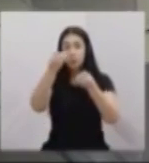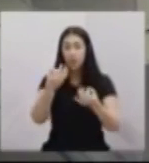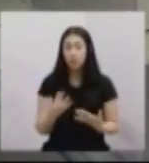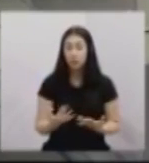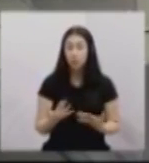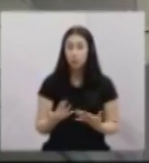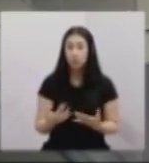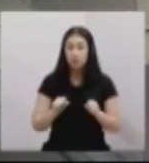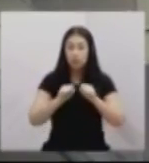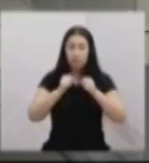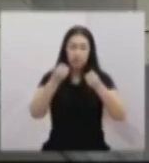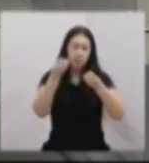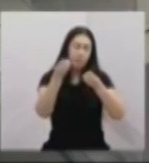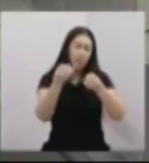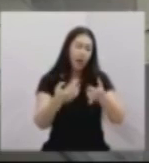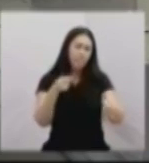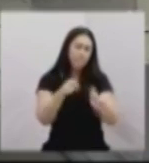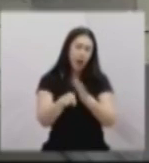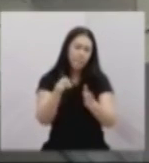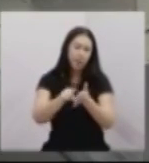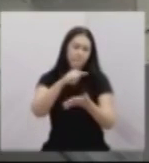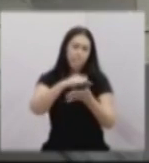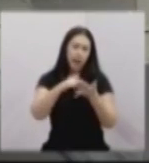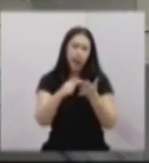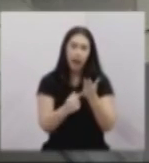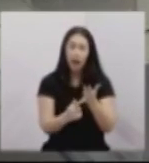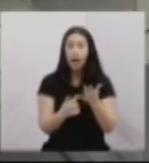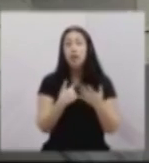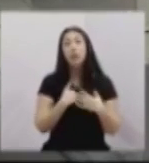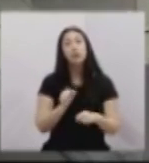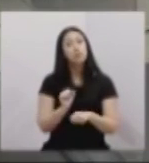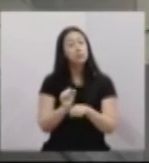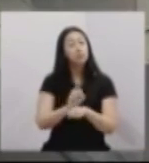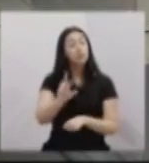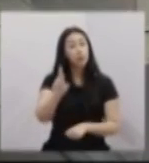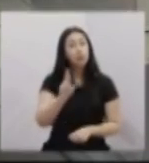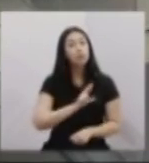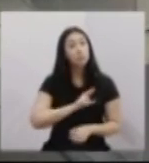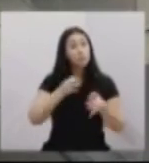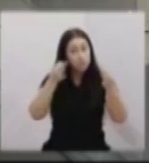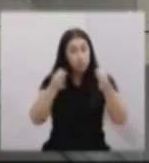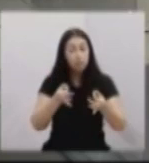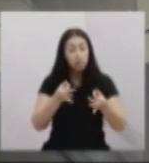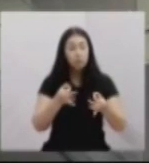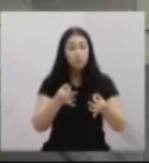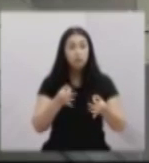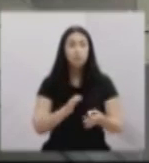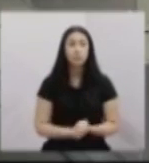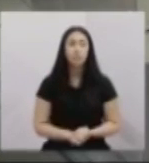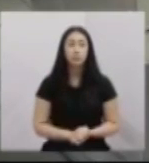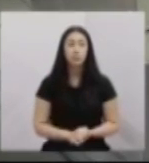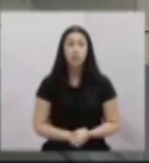pedido amplo, estou fazendo vários questionamentos e espero ter respostas à altura. Eu só tenho